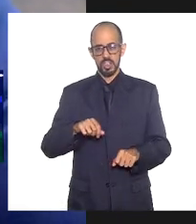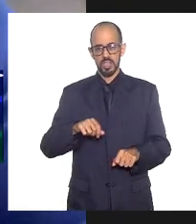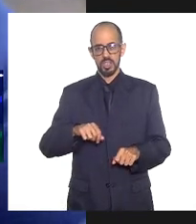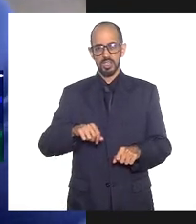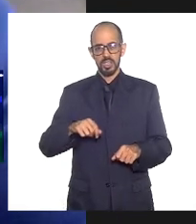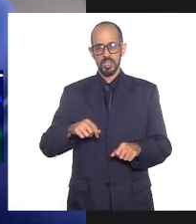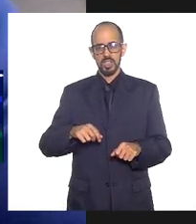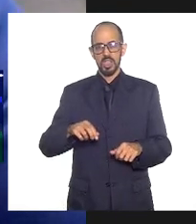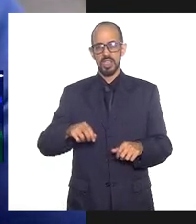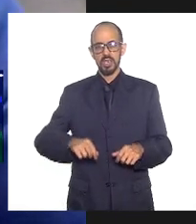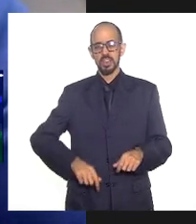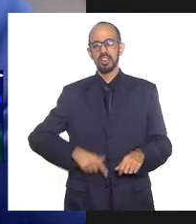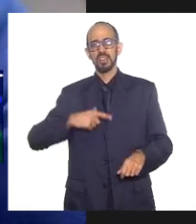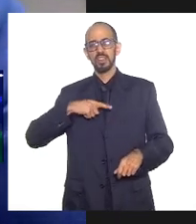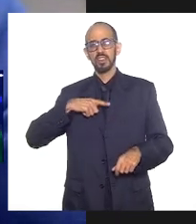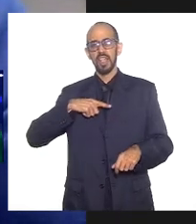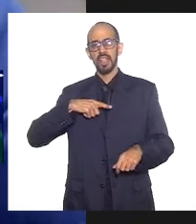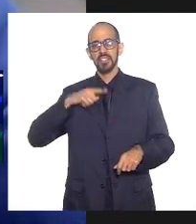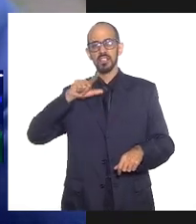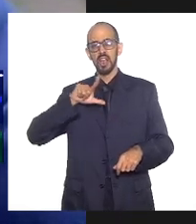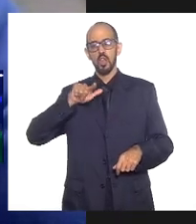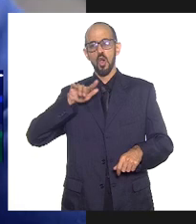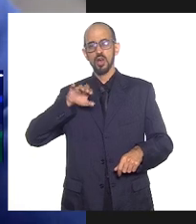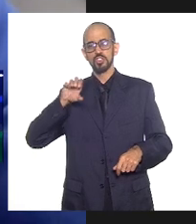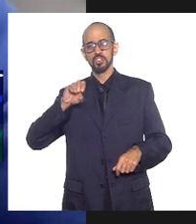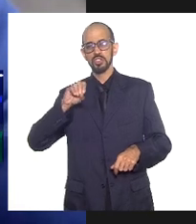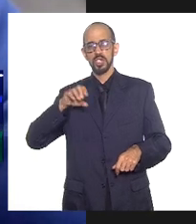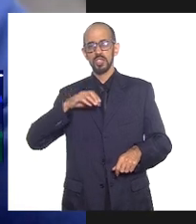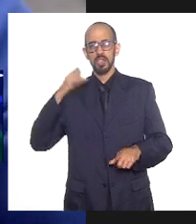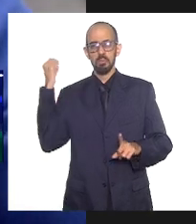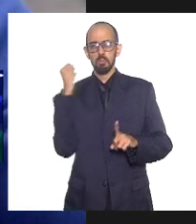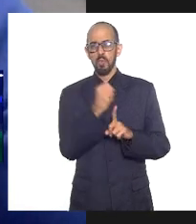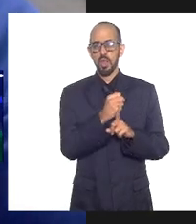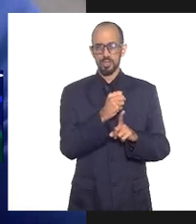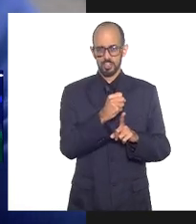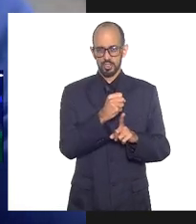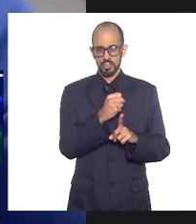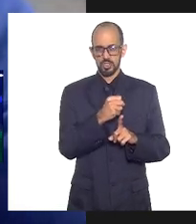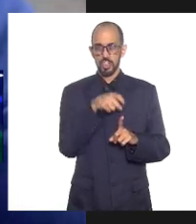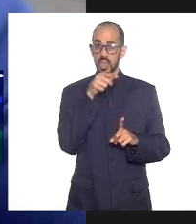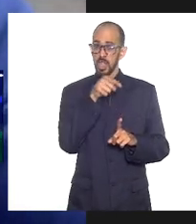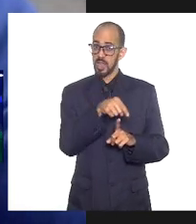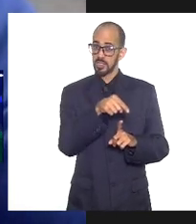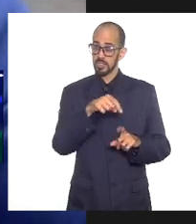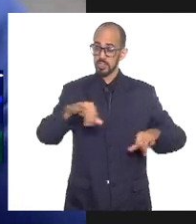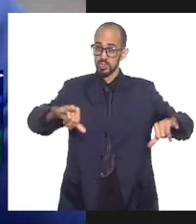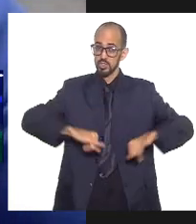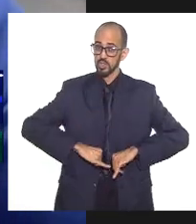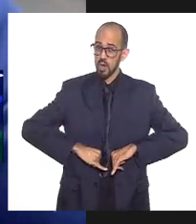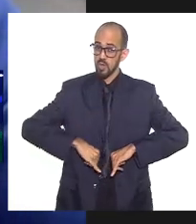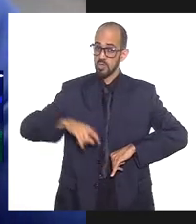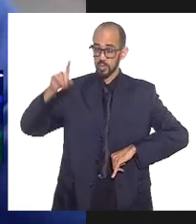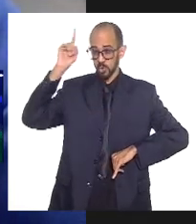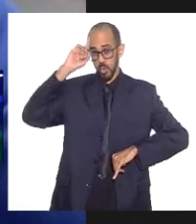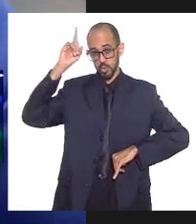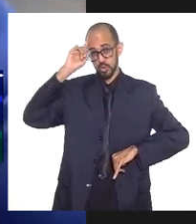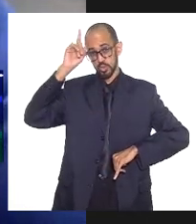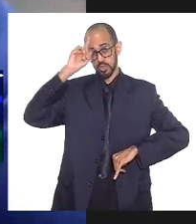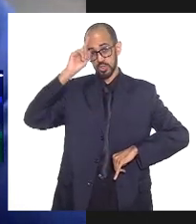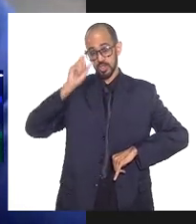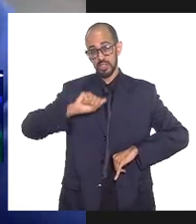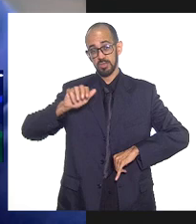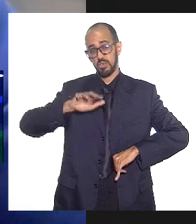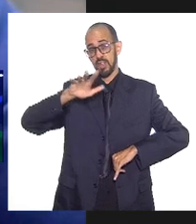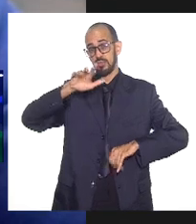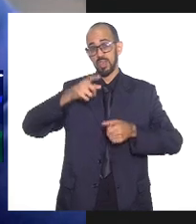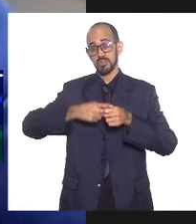confronto. E, sem dúvida nenhuma, essa é a juventude negra que está sendo vitimada todos os dias nas favelas e periferias